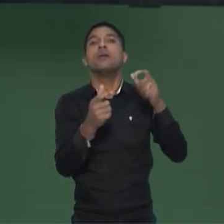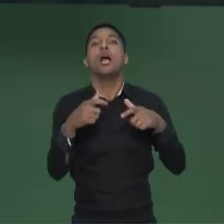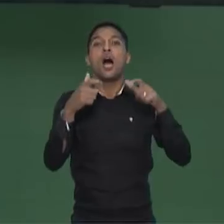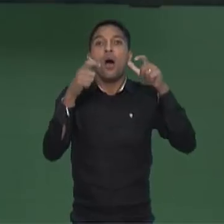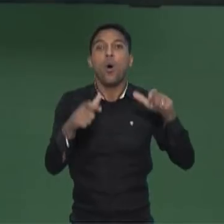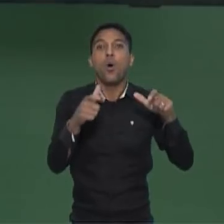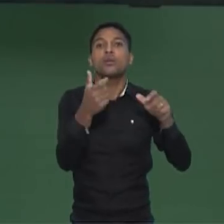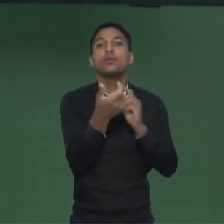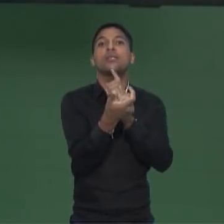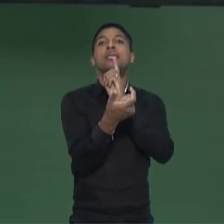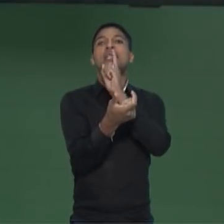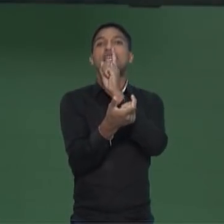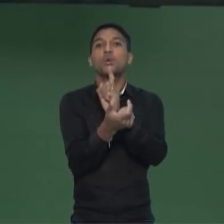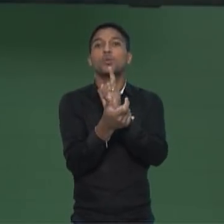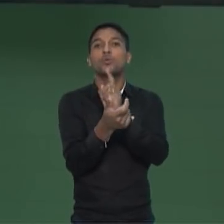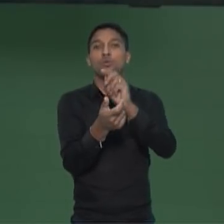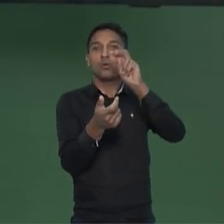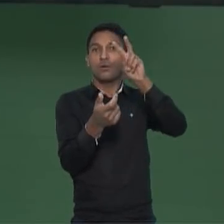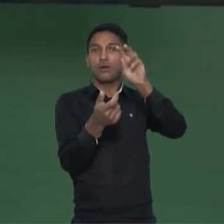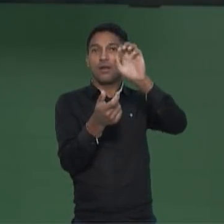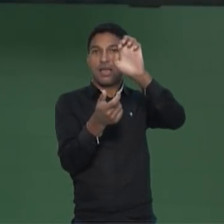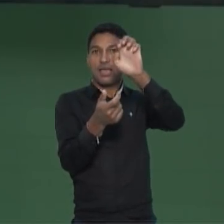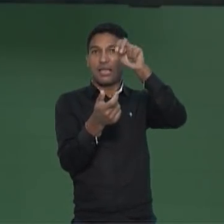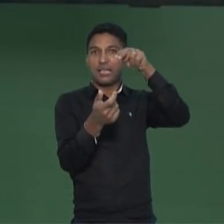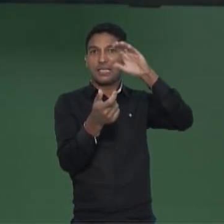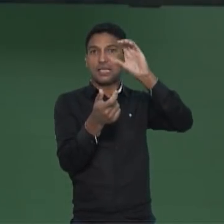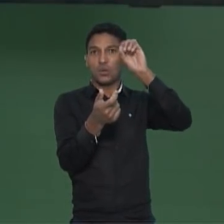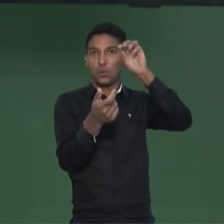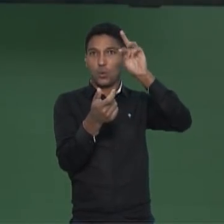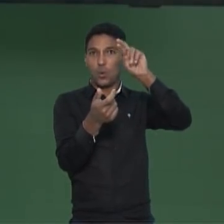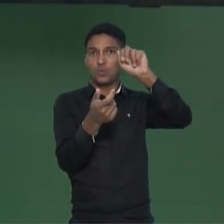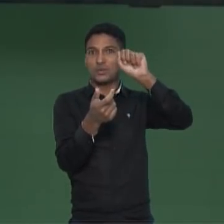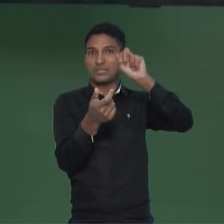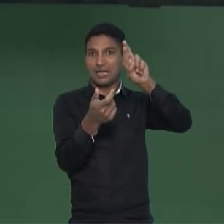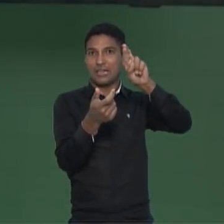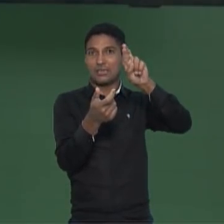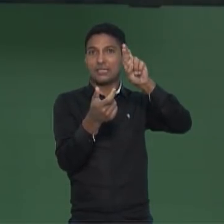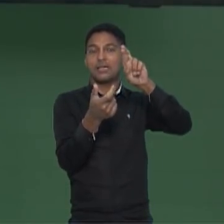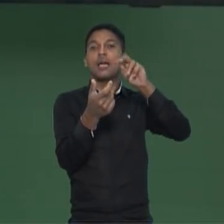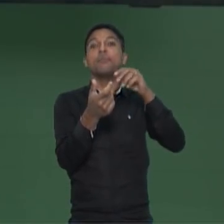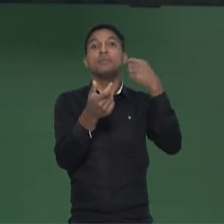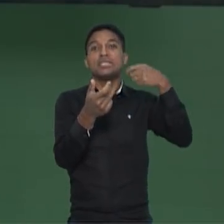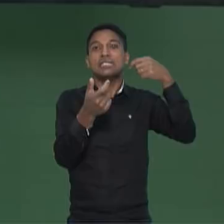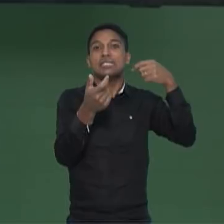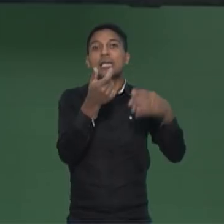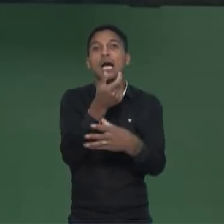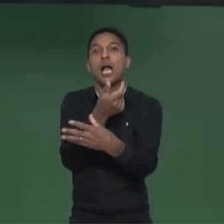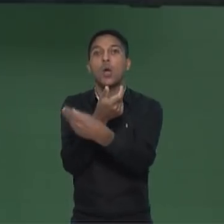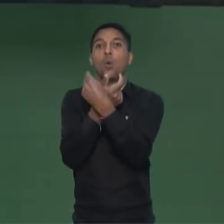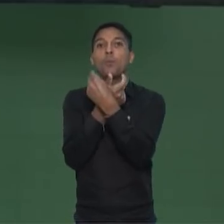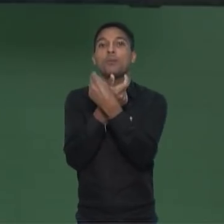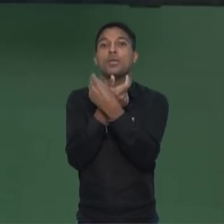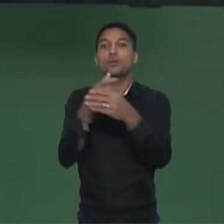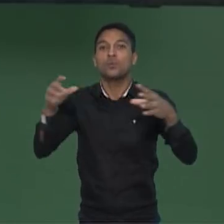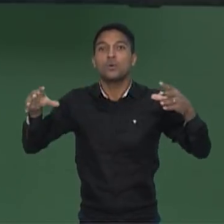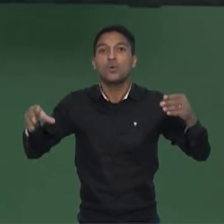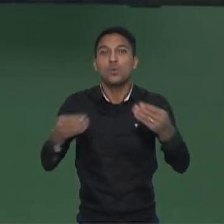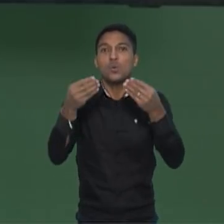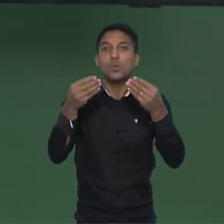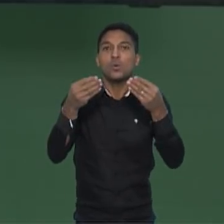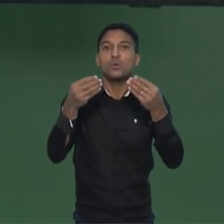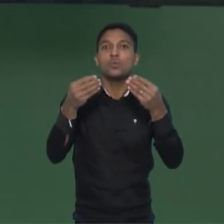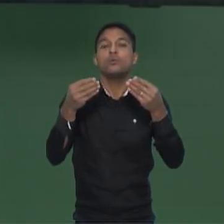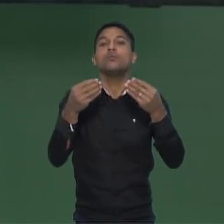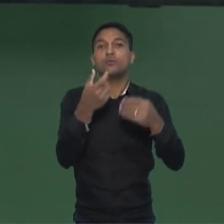certo? O verbo encontrar exigiu complementos. Os complementos são os termos regidos. É o que